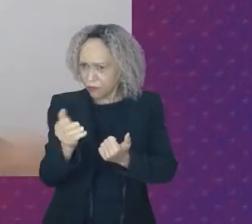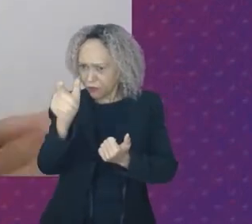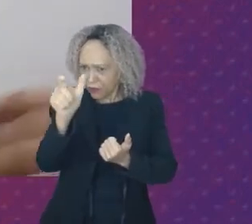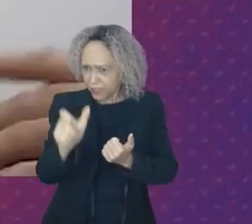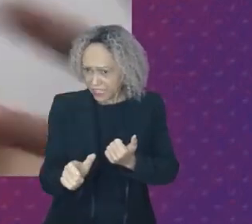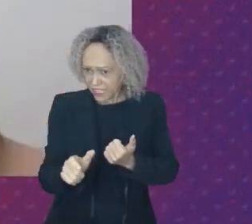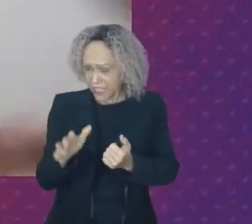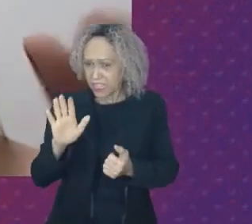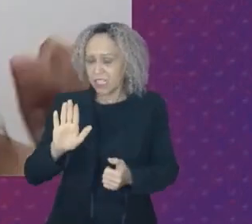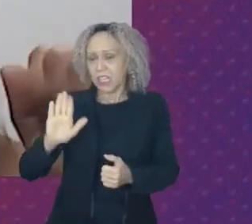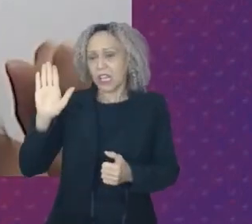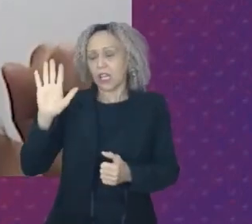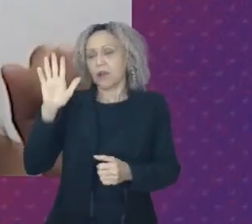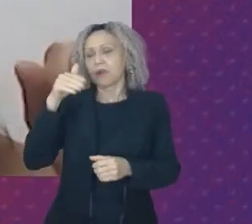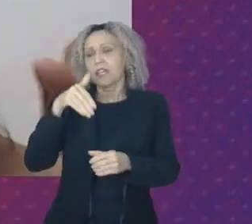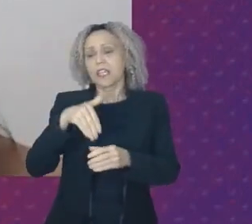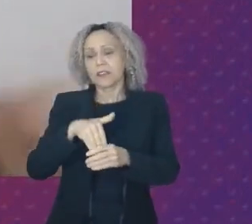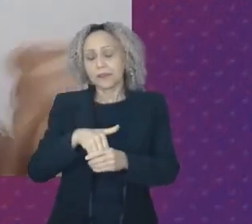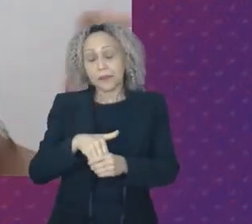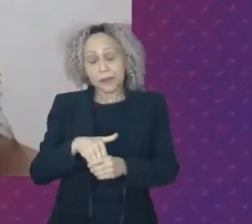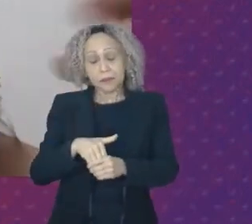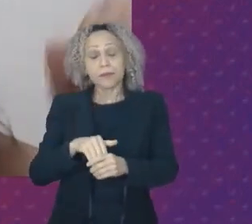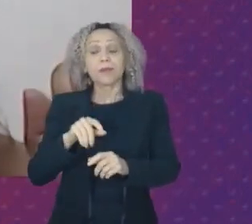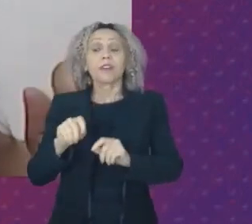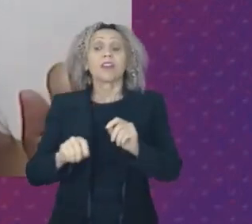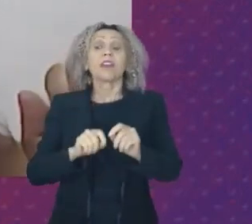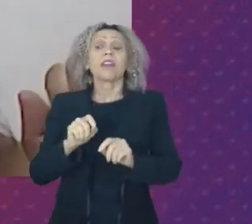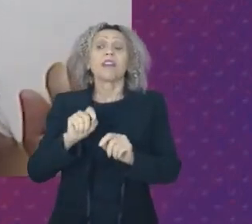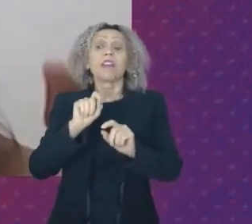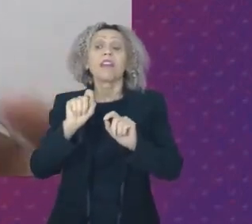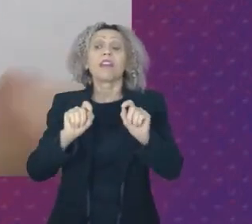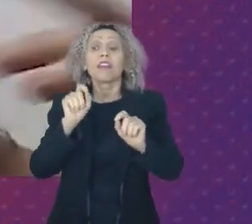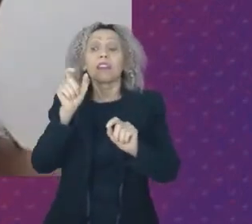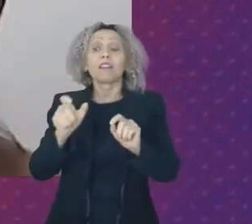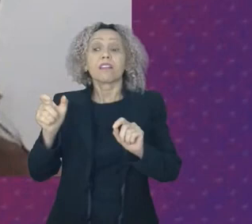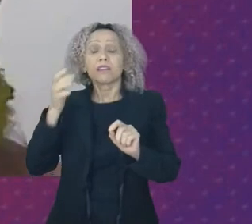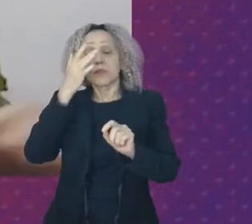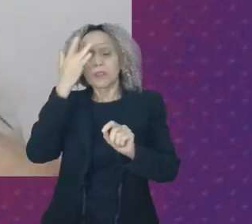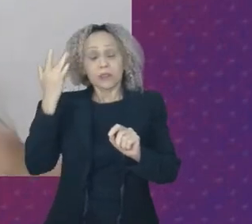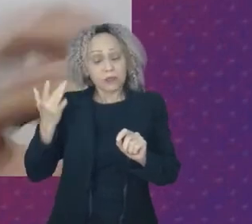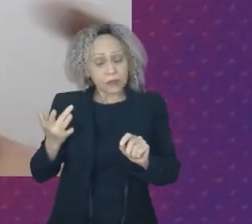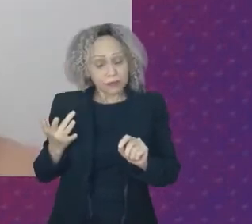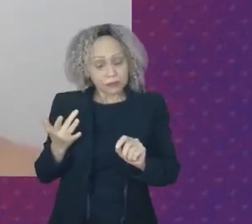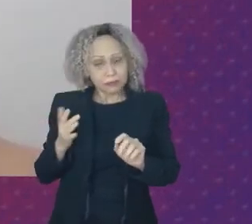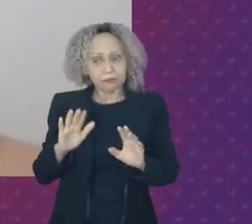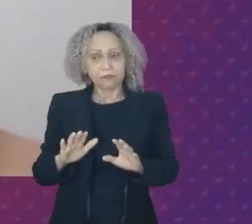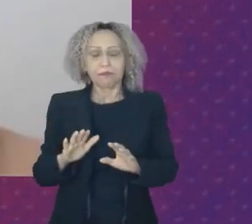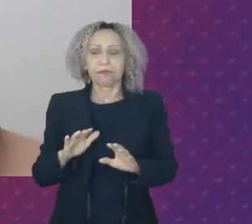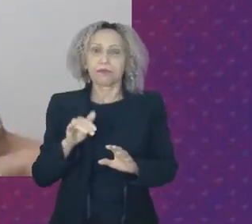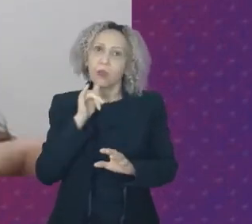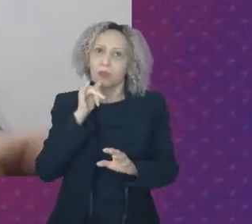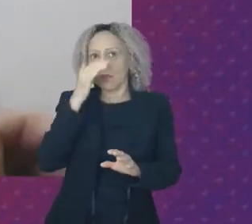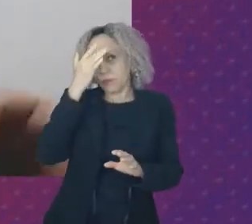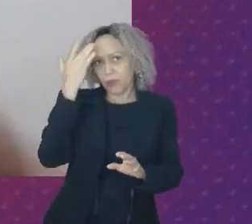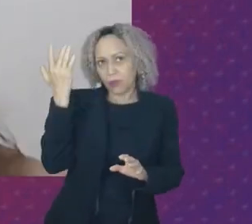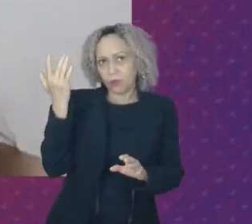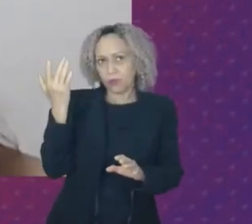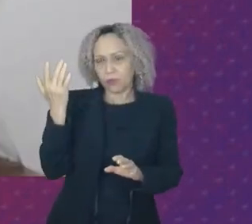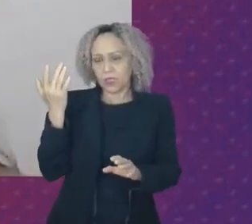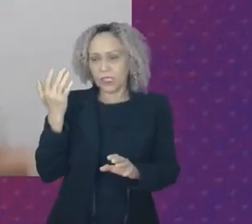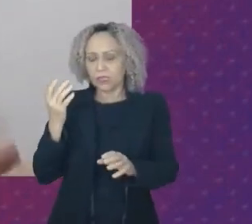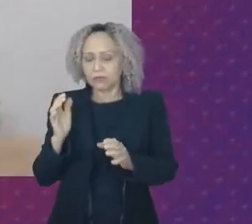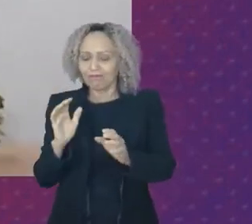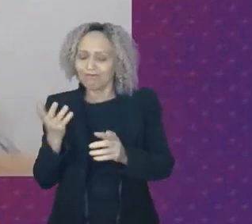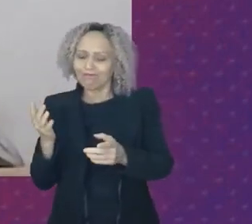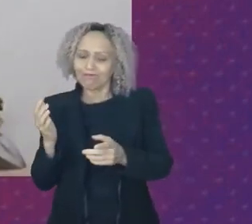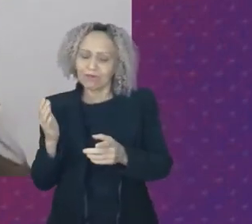missão de construir uma eleição, fazer uma disputa eleitoral no seu município, no seu estado. E